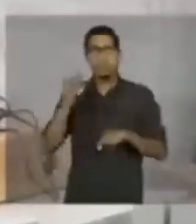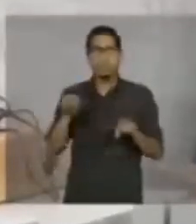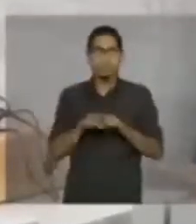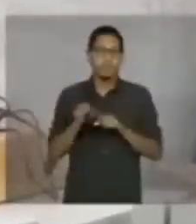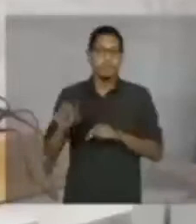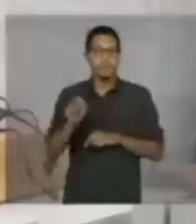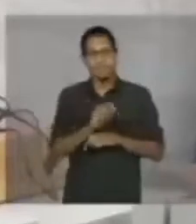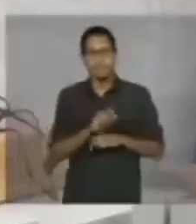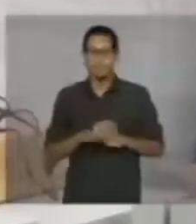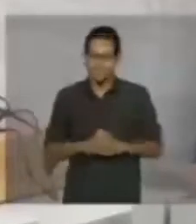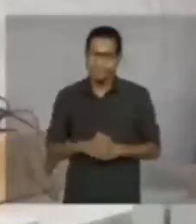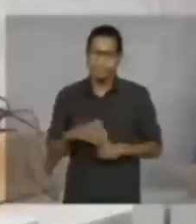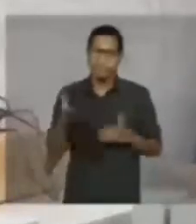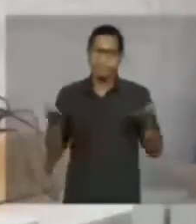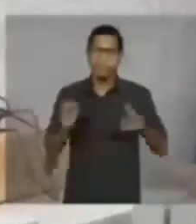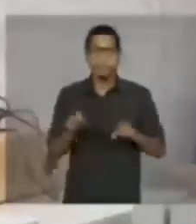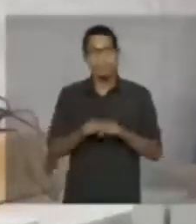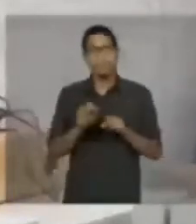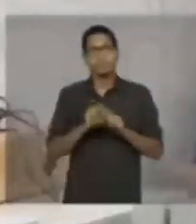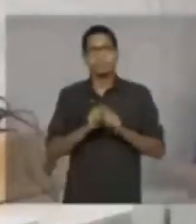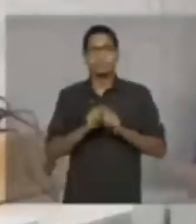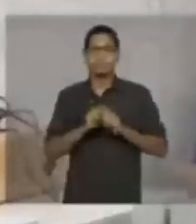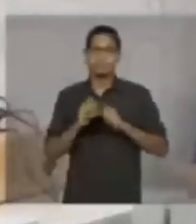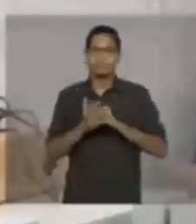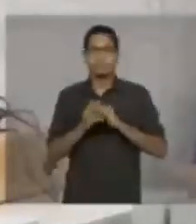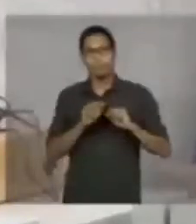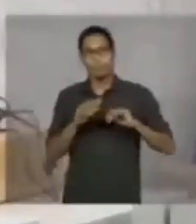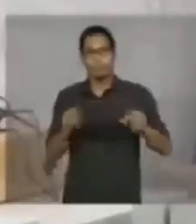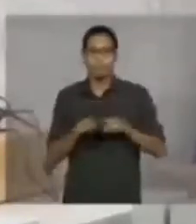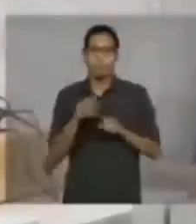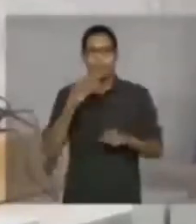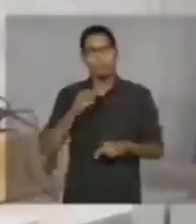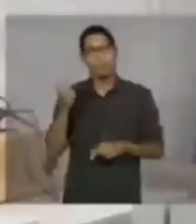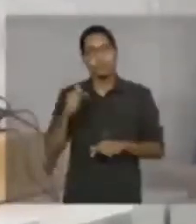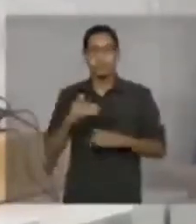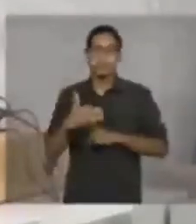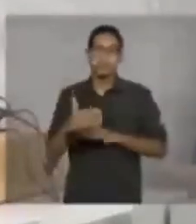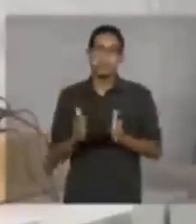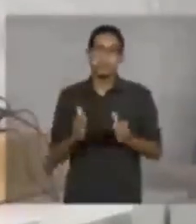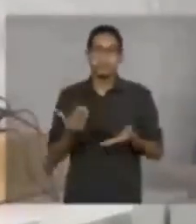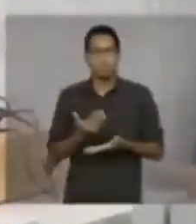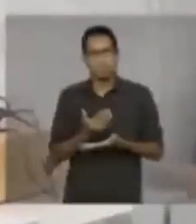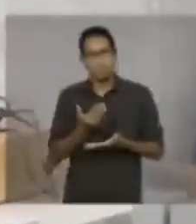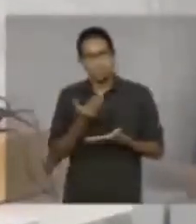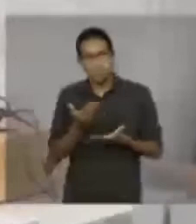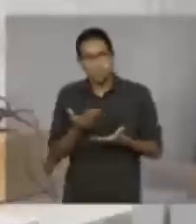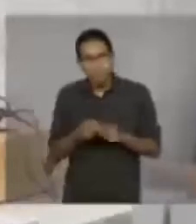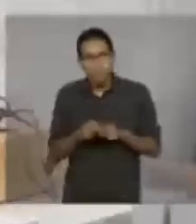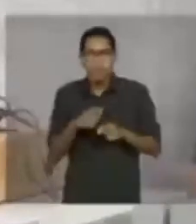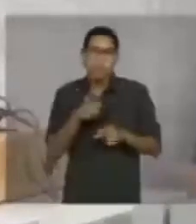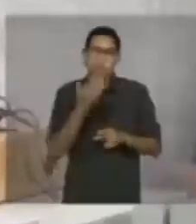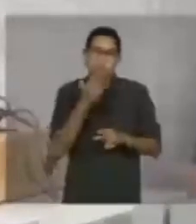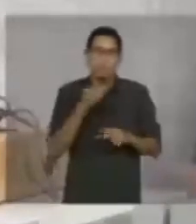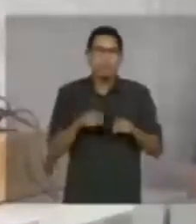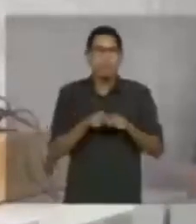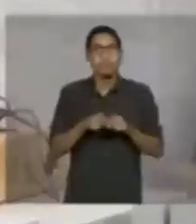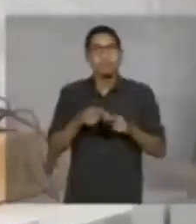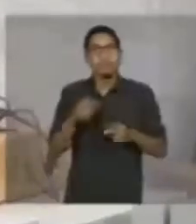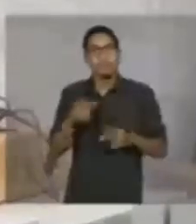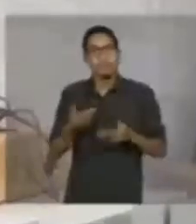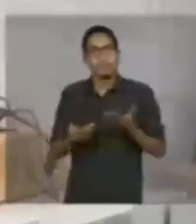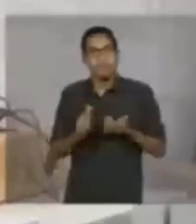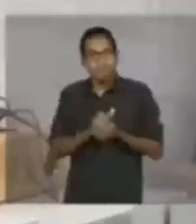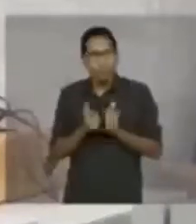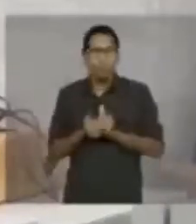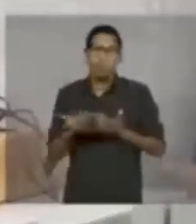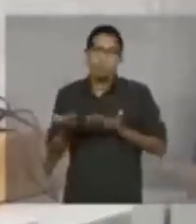mais agora, em tempos de pandemia, muito melhor do que fornecer uma cesta básica. É uma refeição balanceada, de qualidade, fresca,